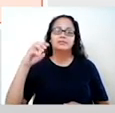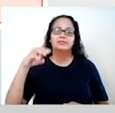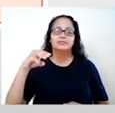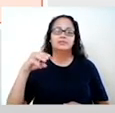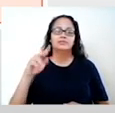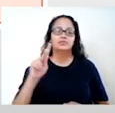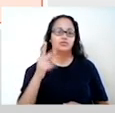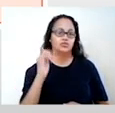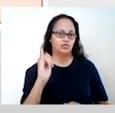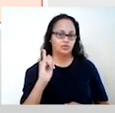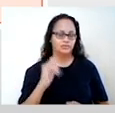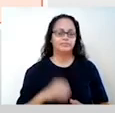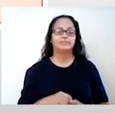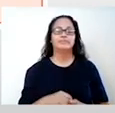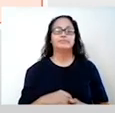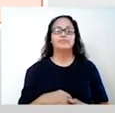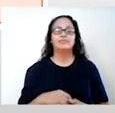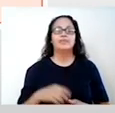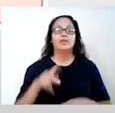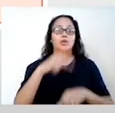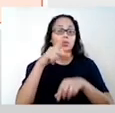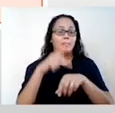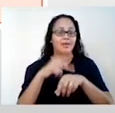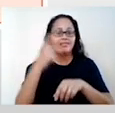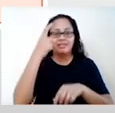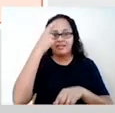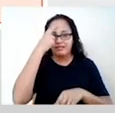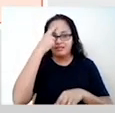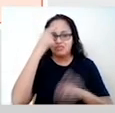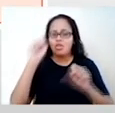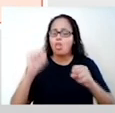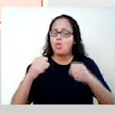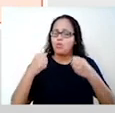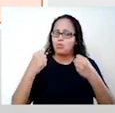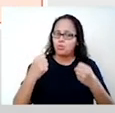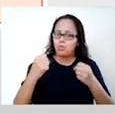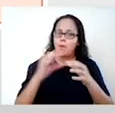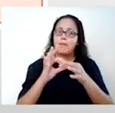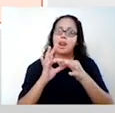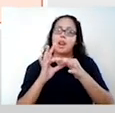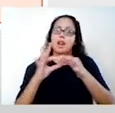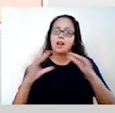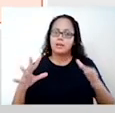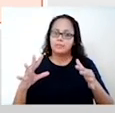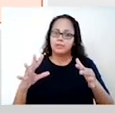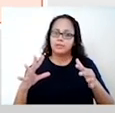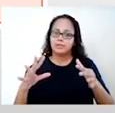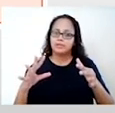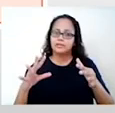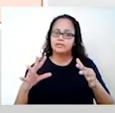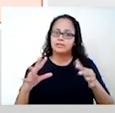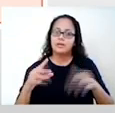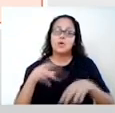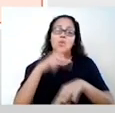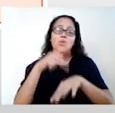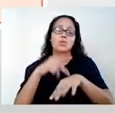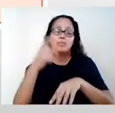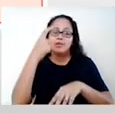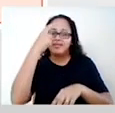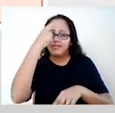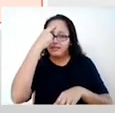falar? Ele é indiano, ele lutou muito aí pela libertação da Índia